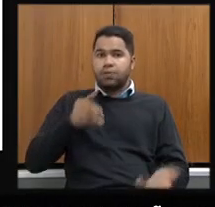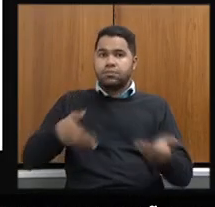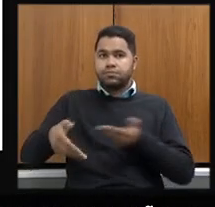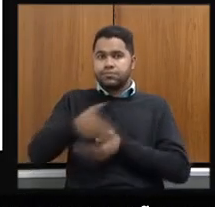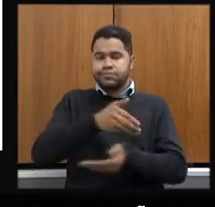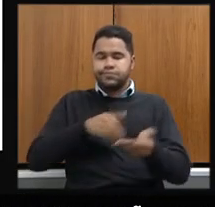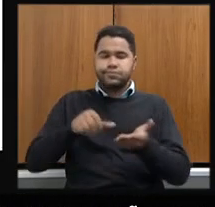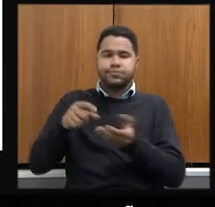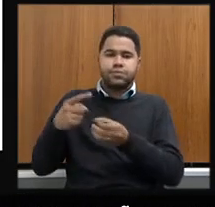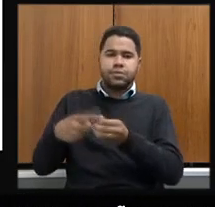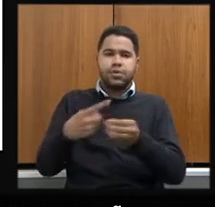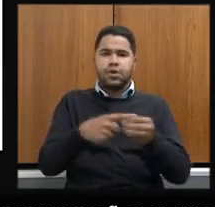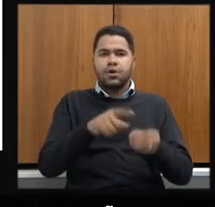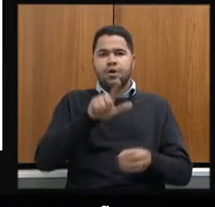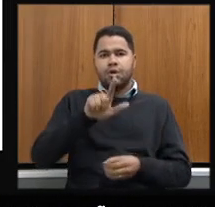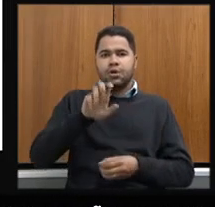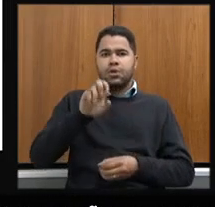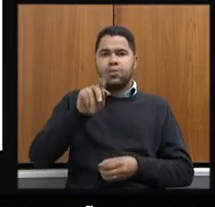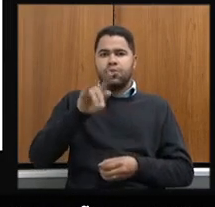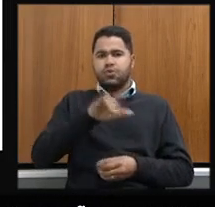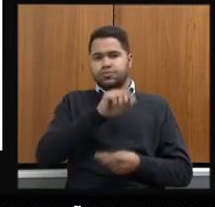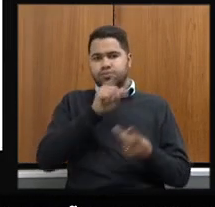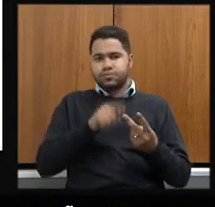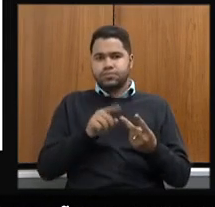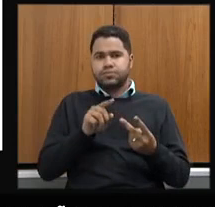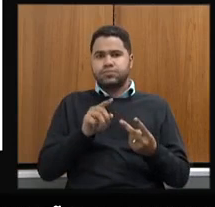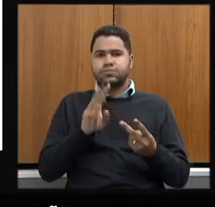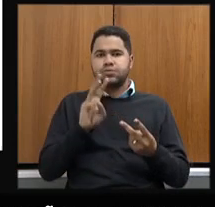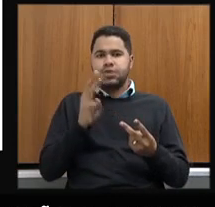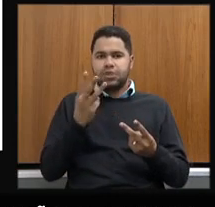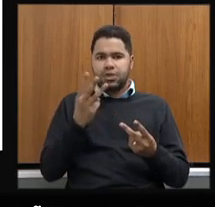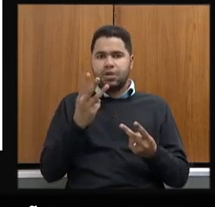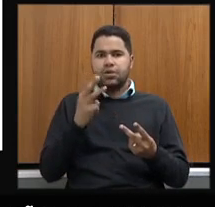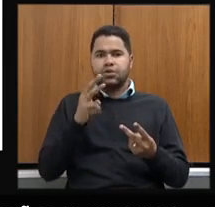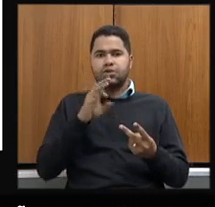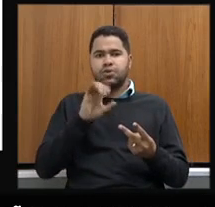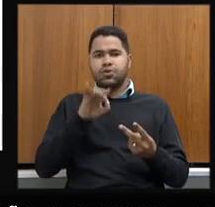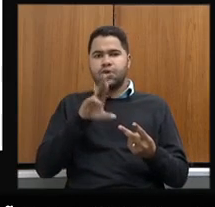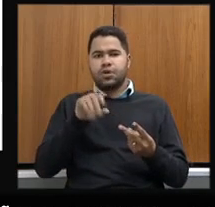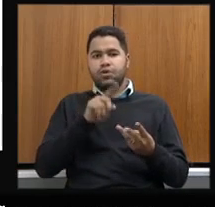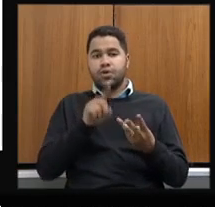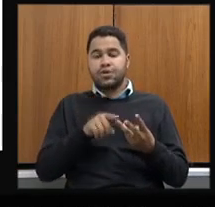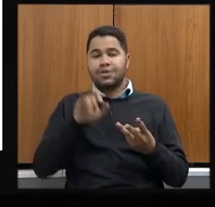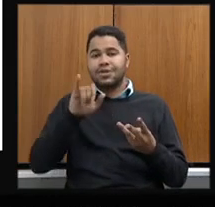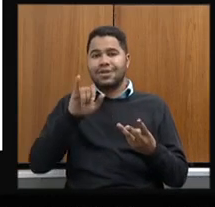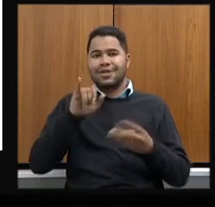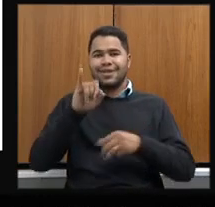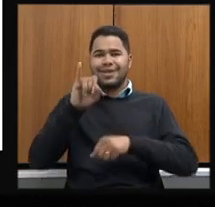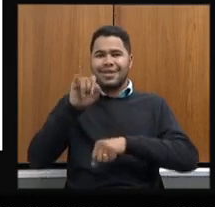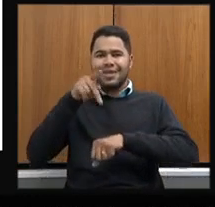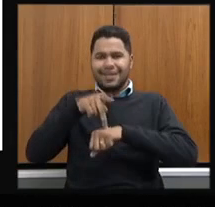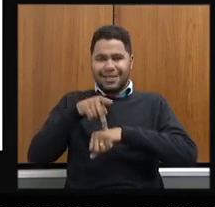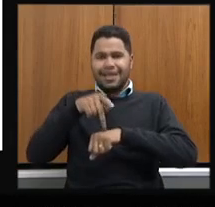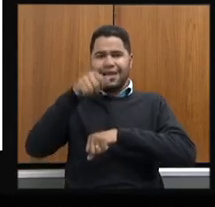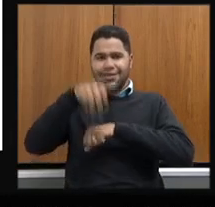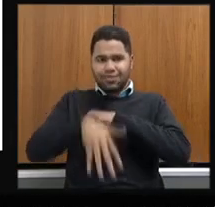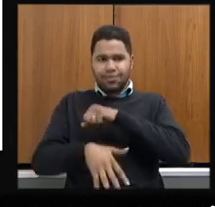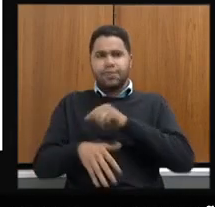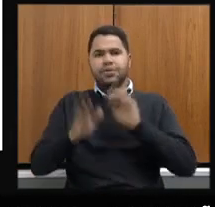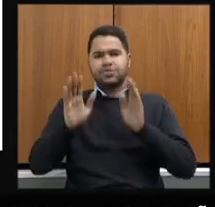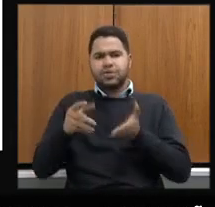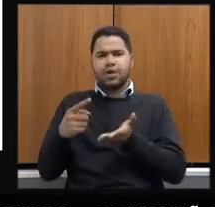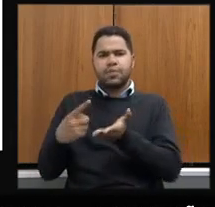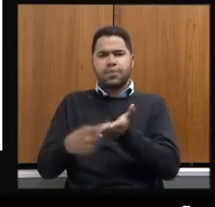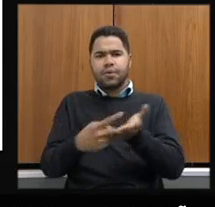nos municípios de Leopoldina Três Corações Itajubá e temos outro já 25 convênios assinados com o